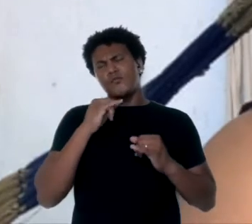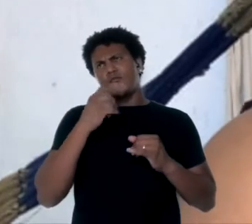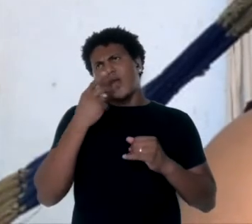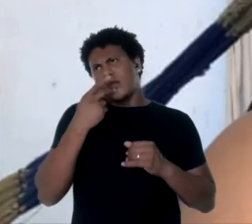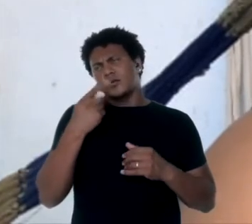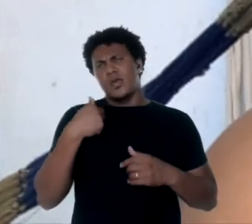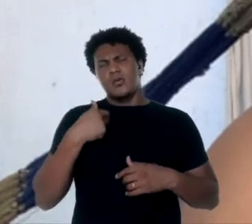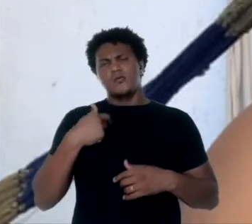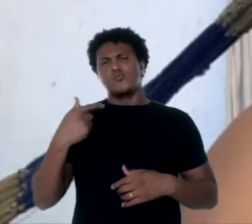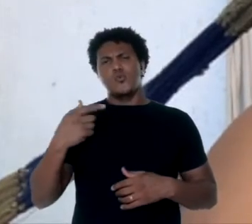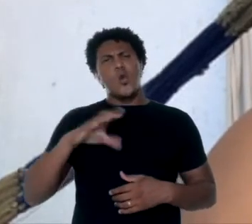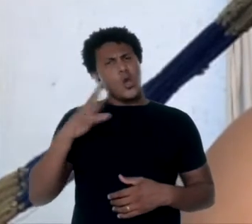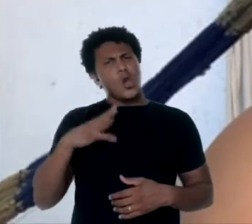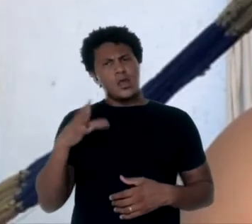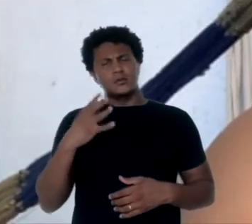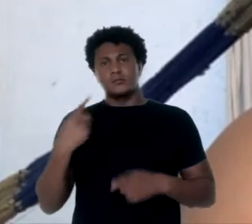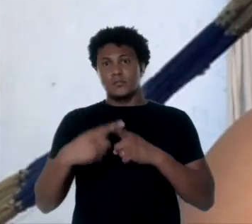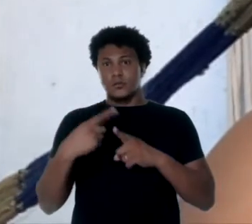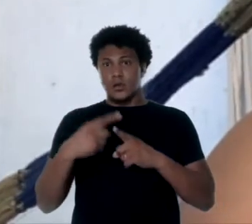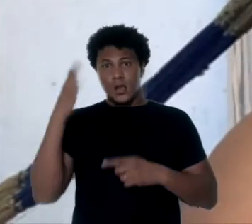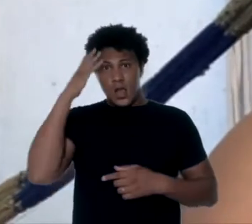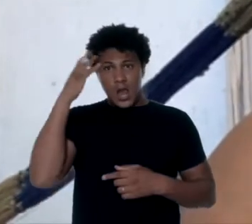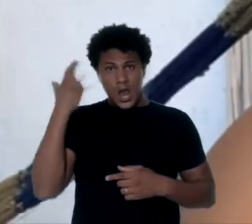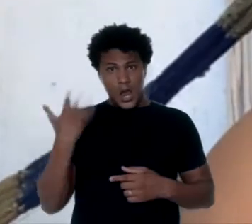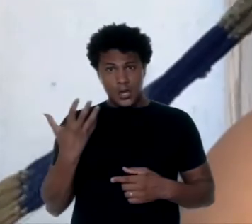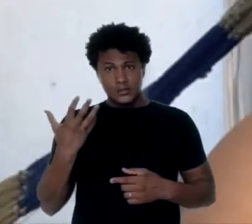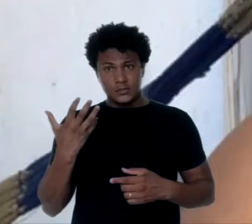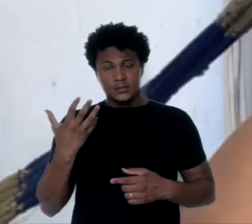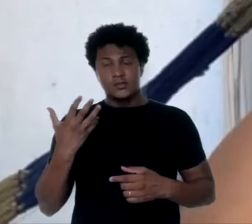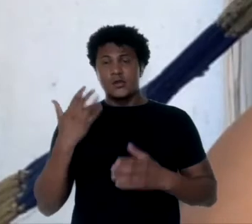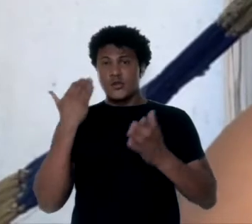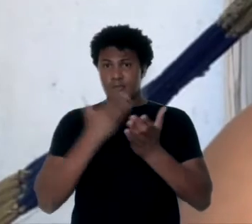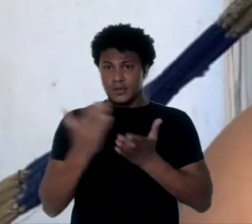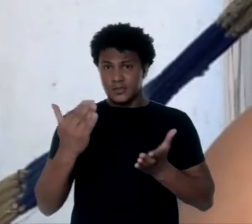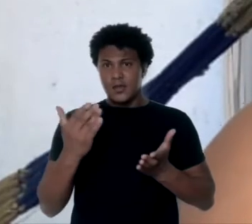tive muita coragem. Porque pra quem não sabe, o começo da arte drag